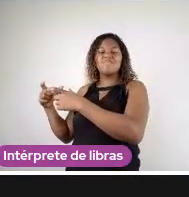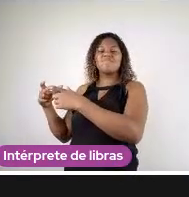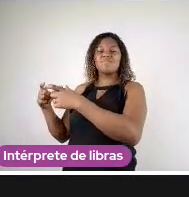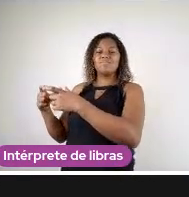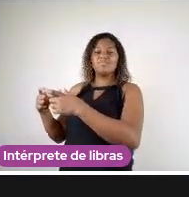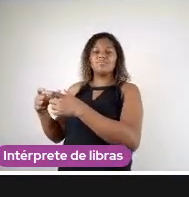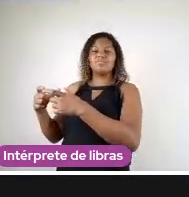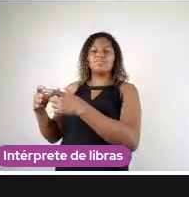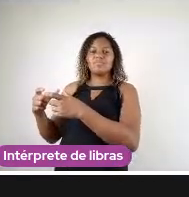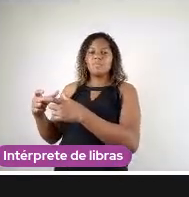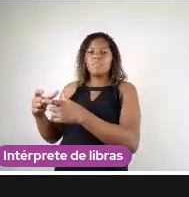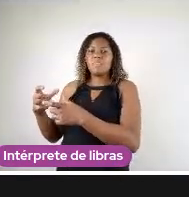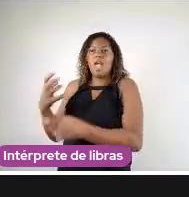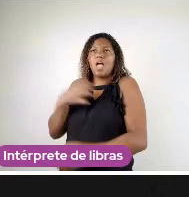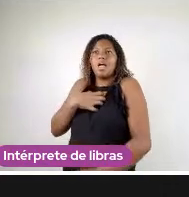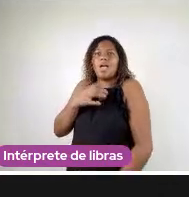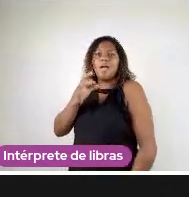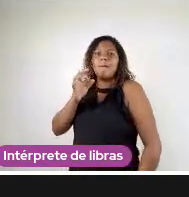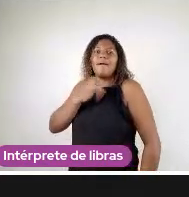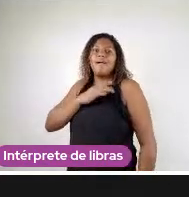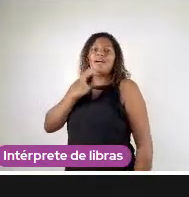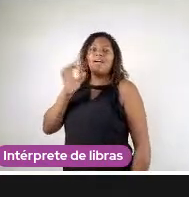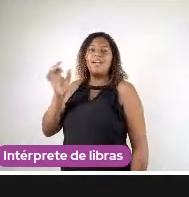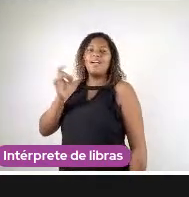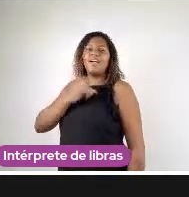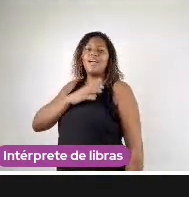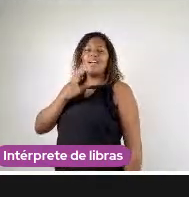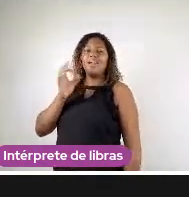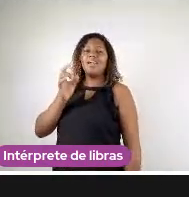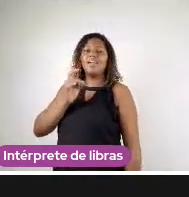morre de medo e vontade de